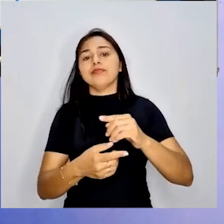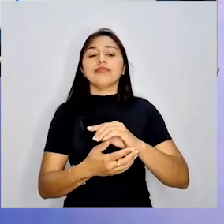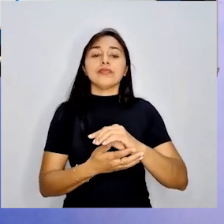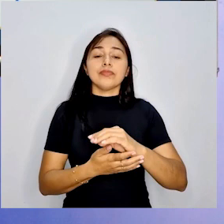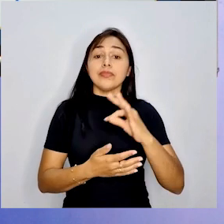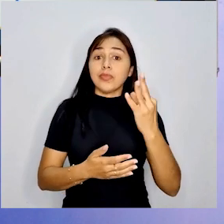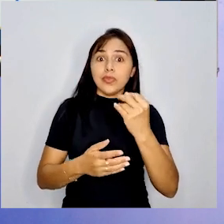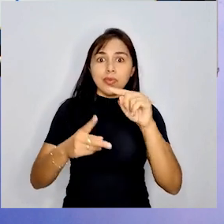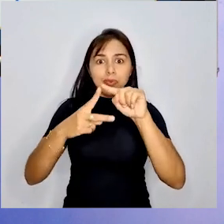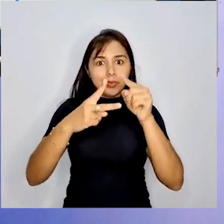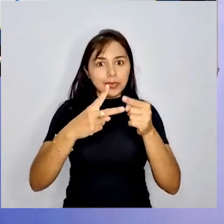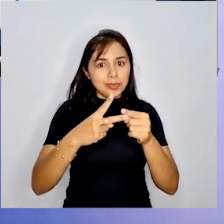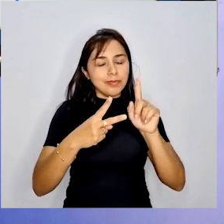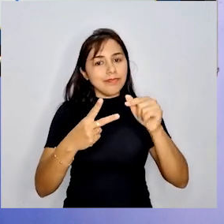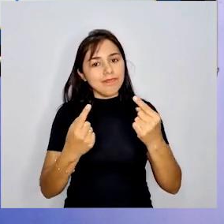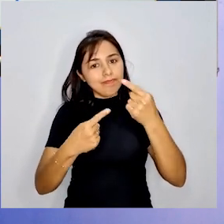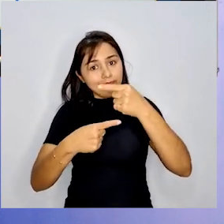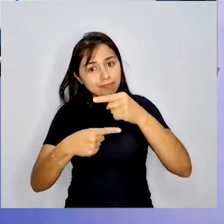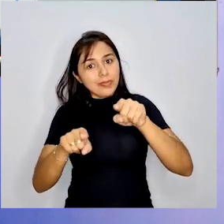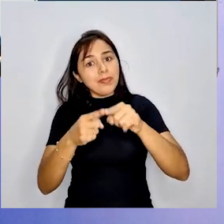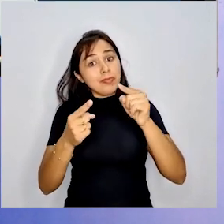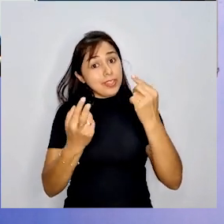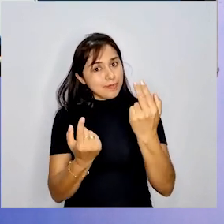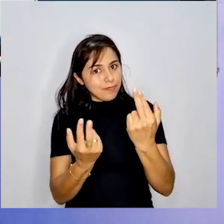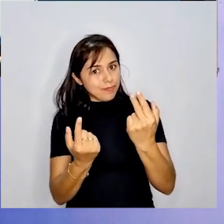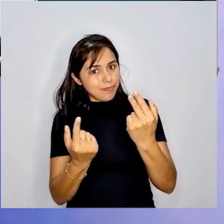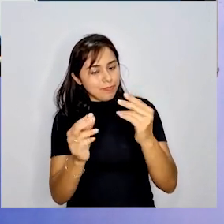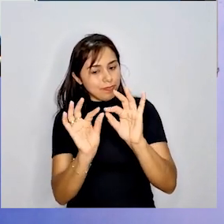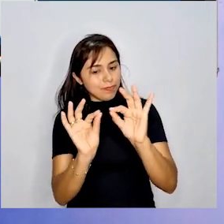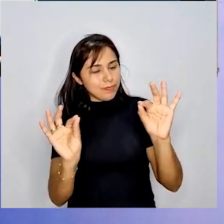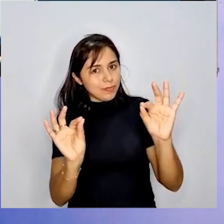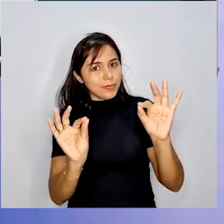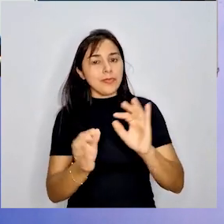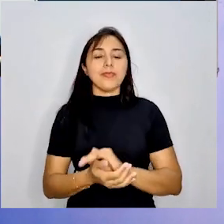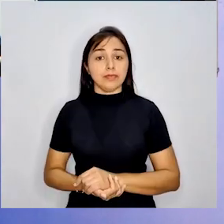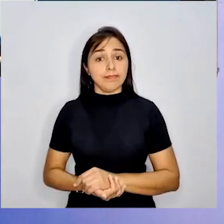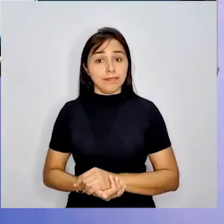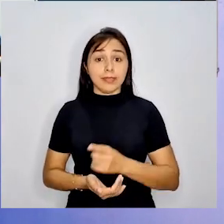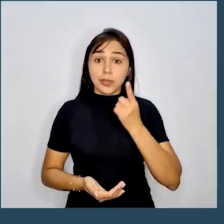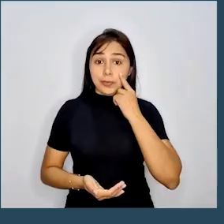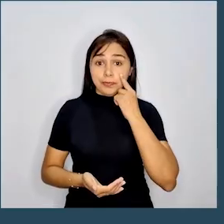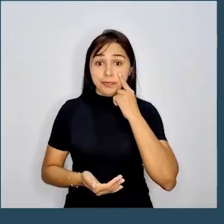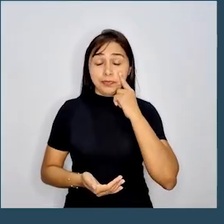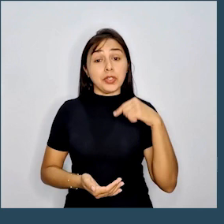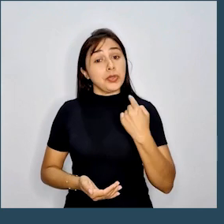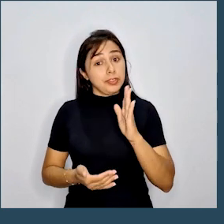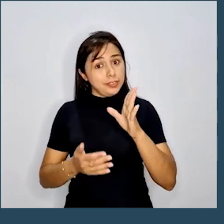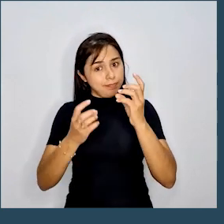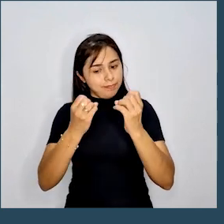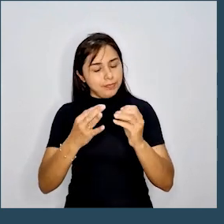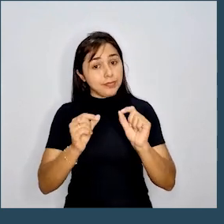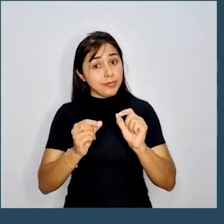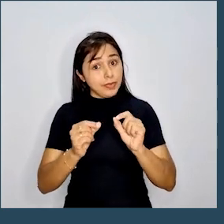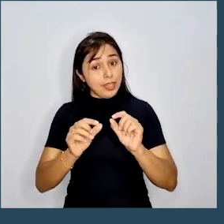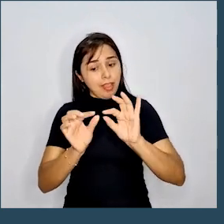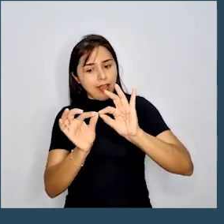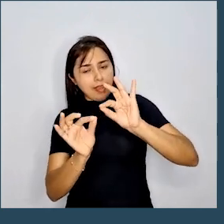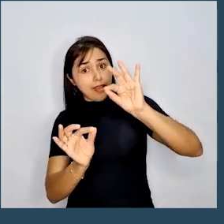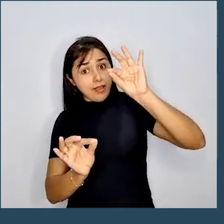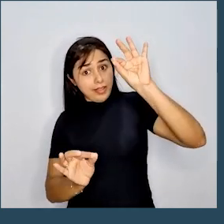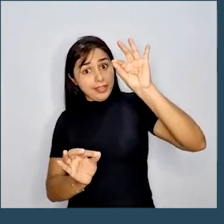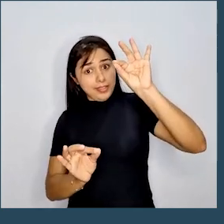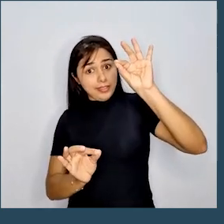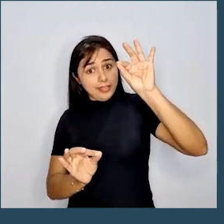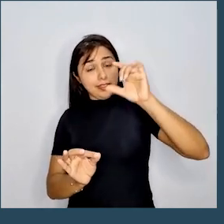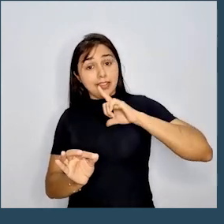em vermelho. Beleza? Olha só, o que a gente acabou de falar. A e E são ângulos